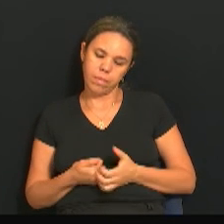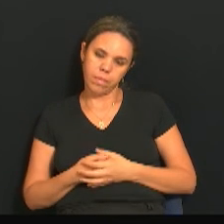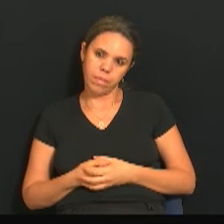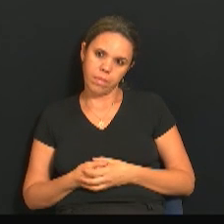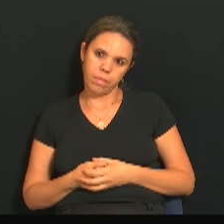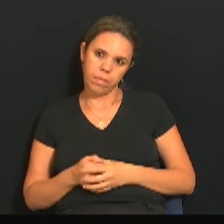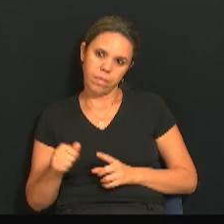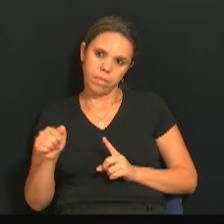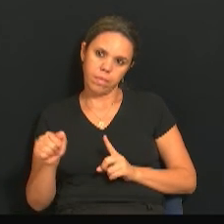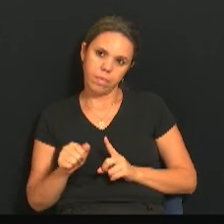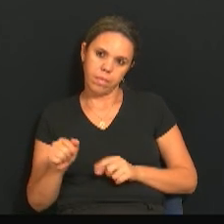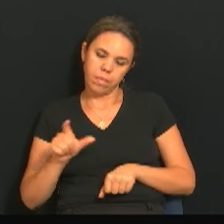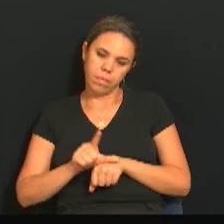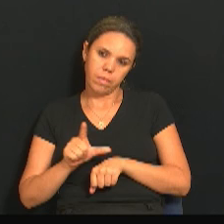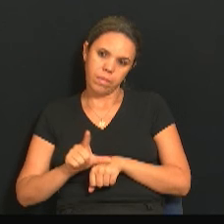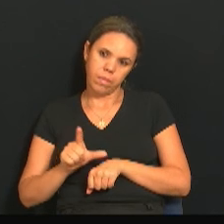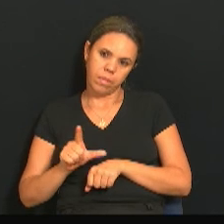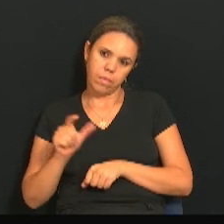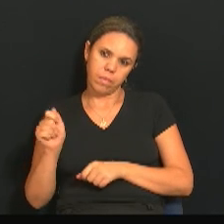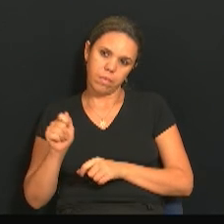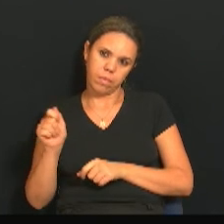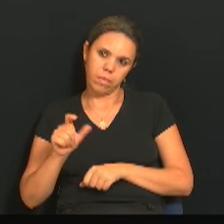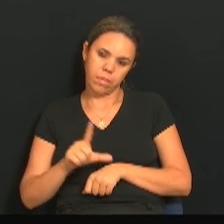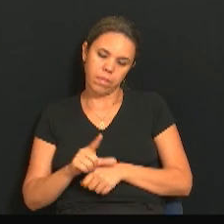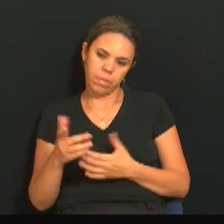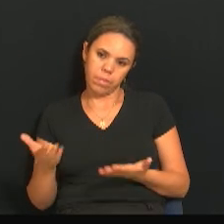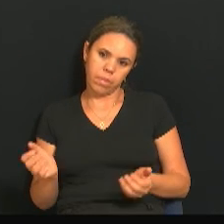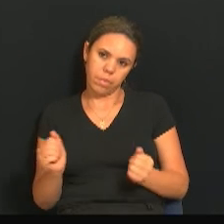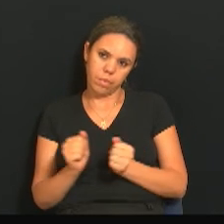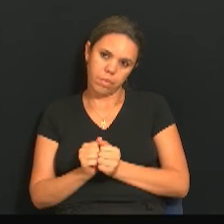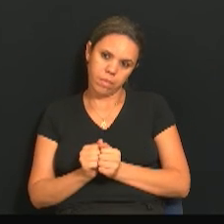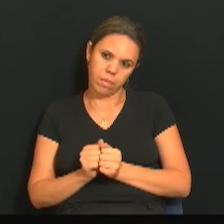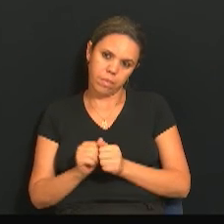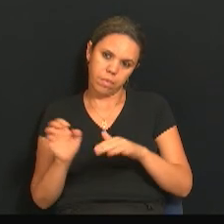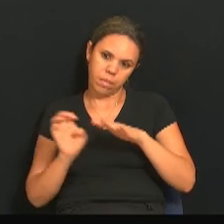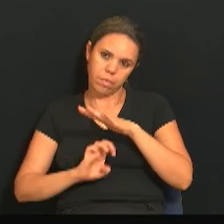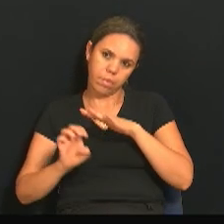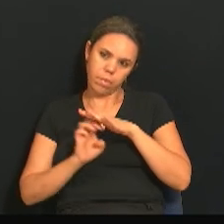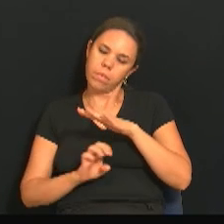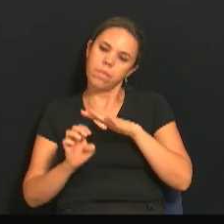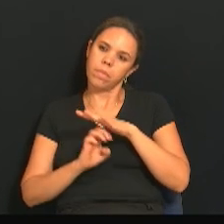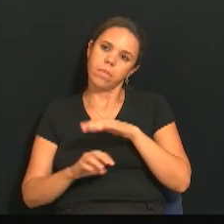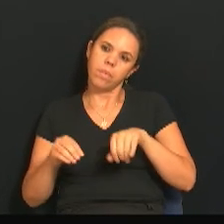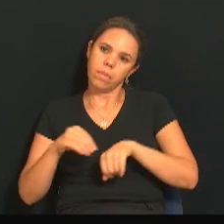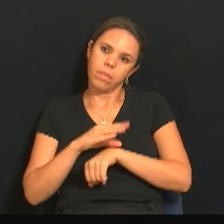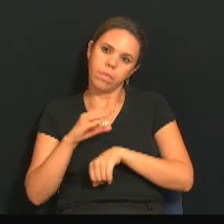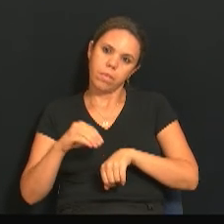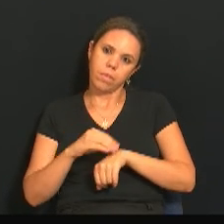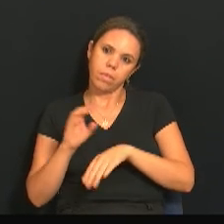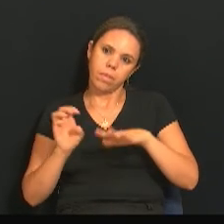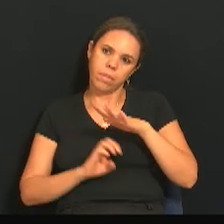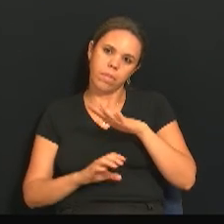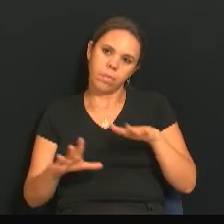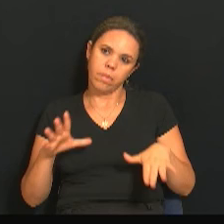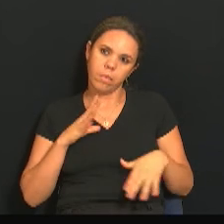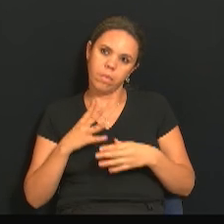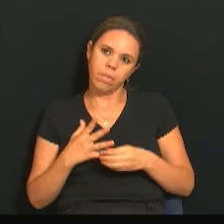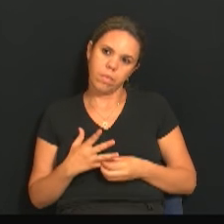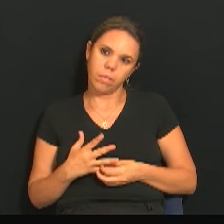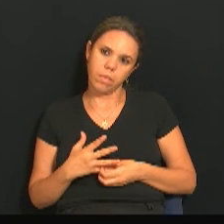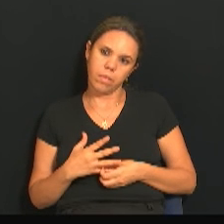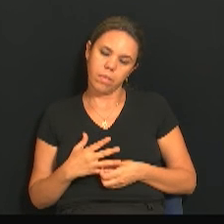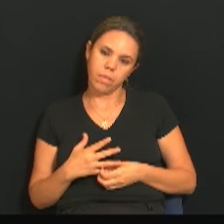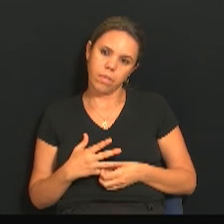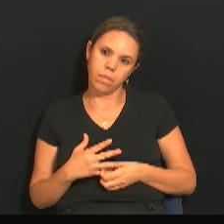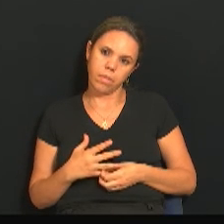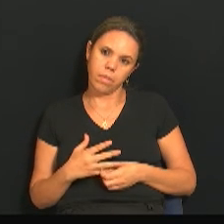Associação Comercial, nós estamos ali junto com as empresas, né, nós trazemos as empresas da cidade, e